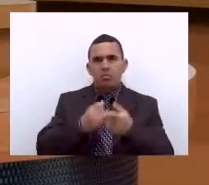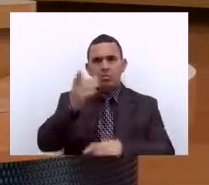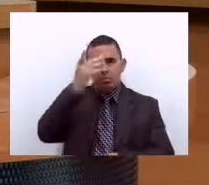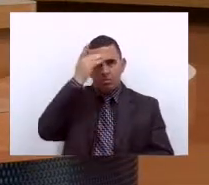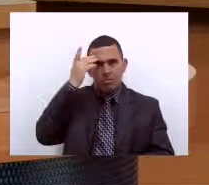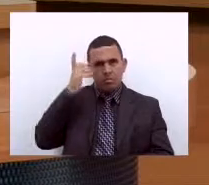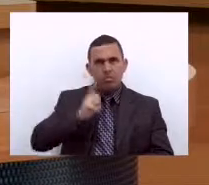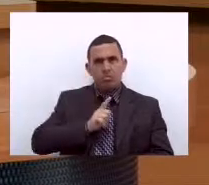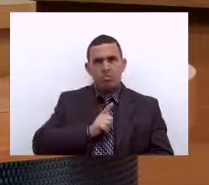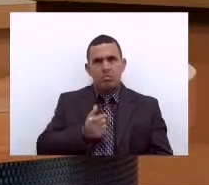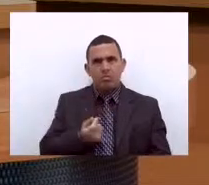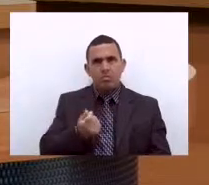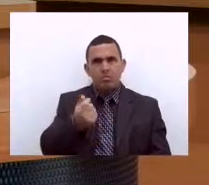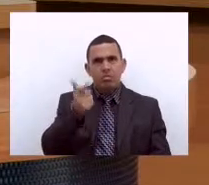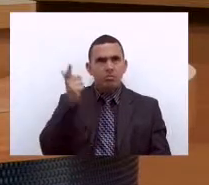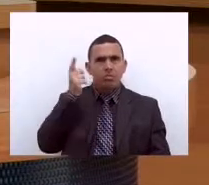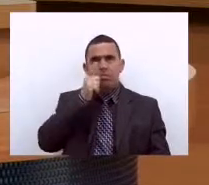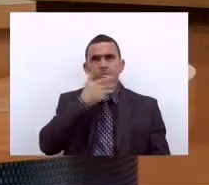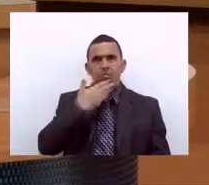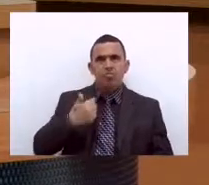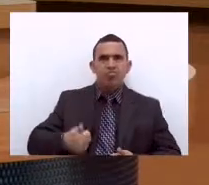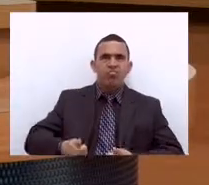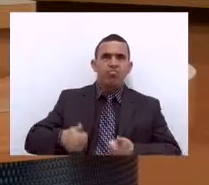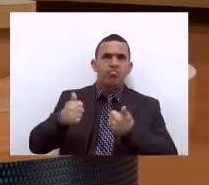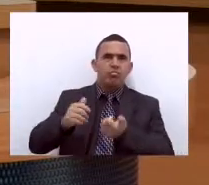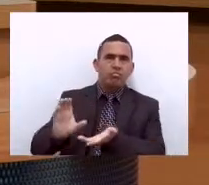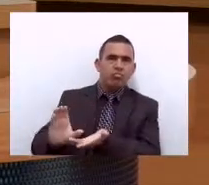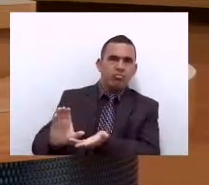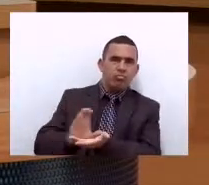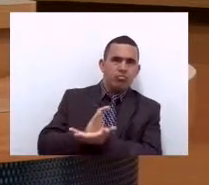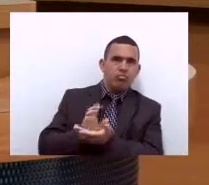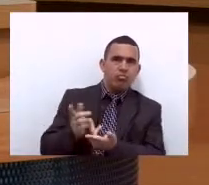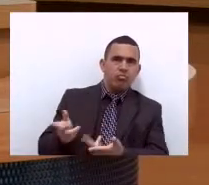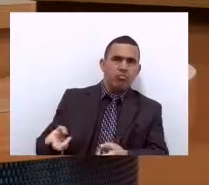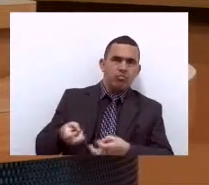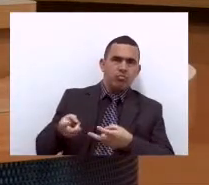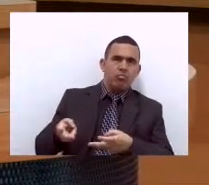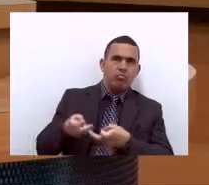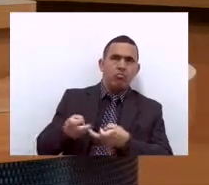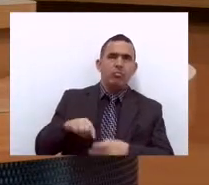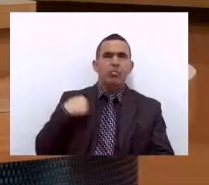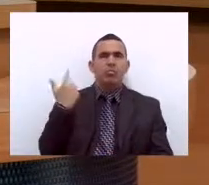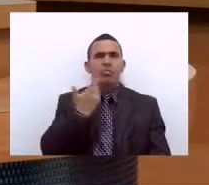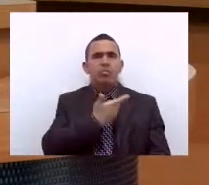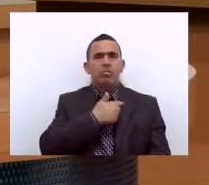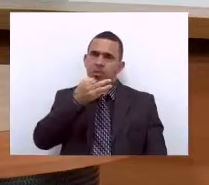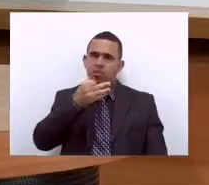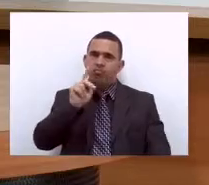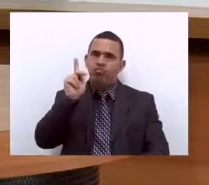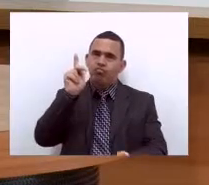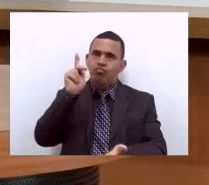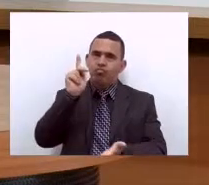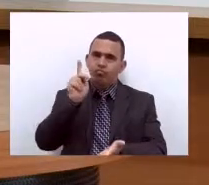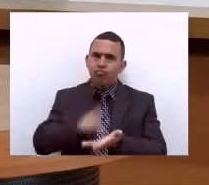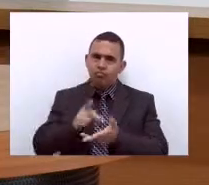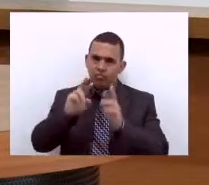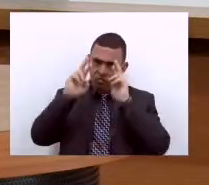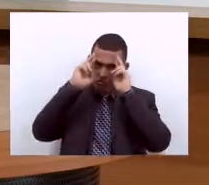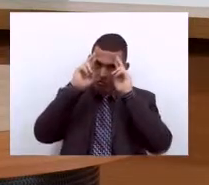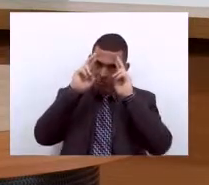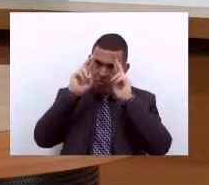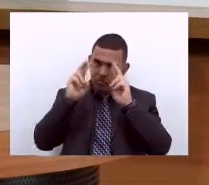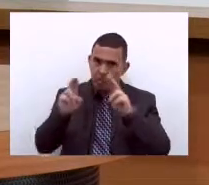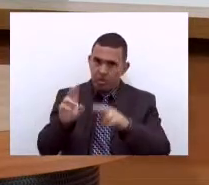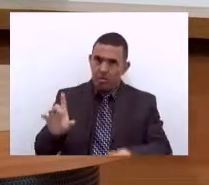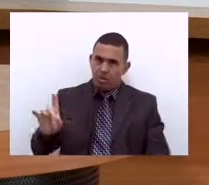justiça saia beneficiado resgatando os valores a mais, e nós aqui não. Respeitando a posição